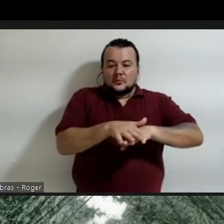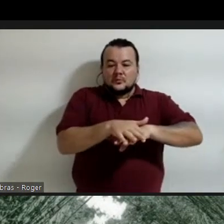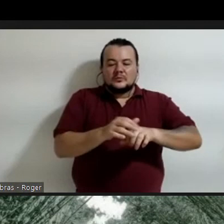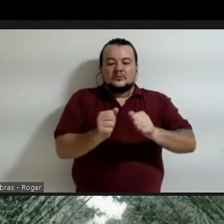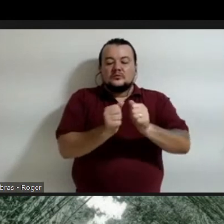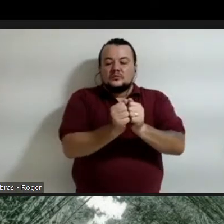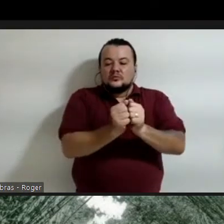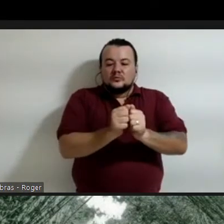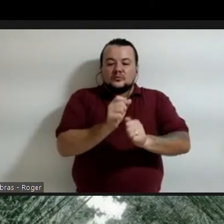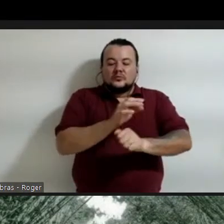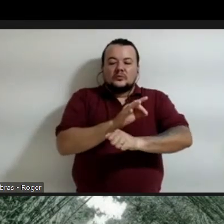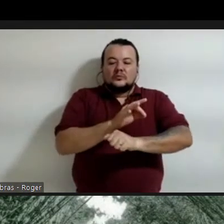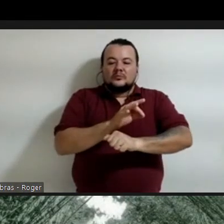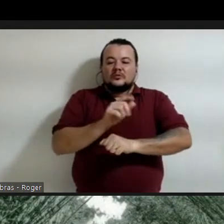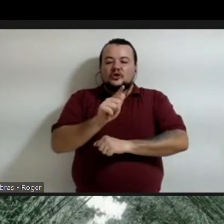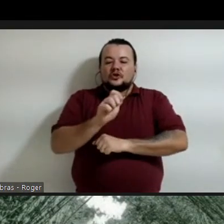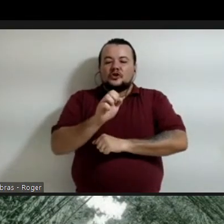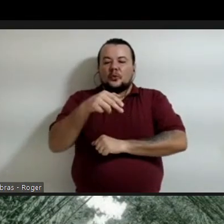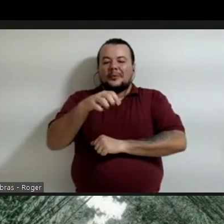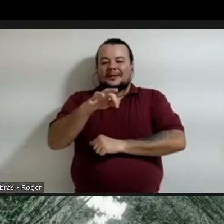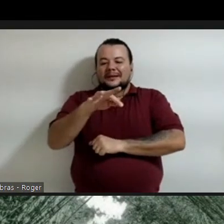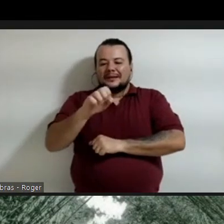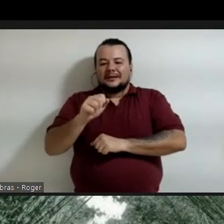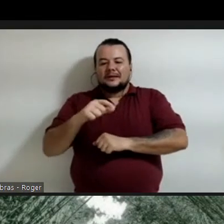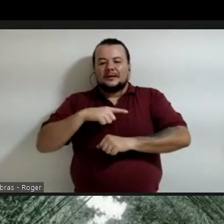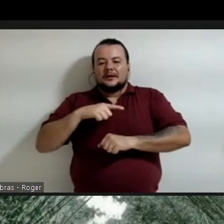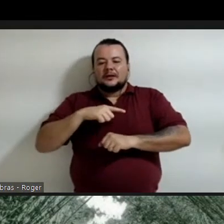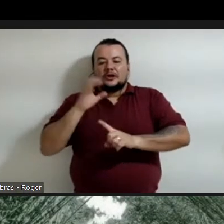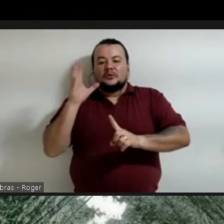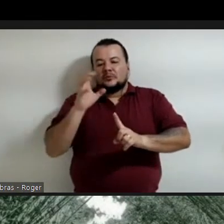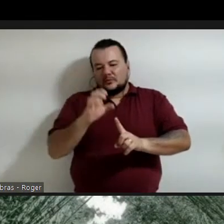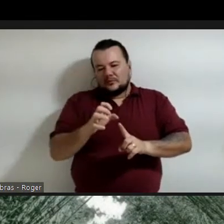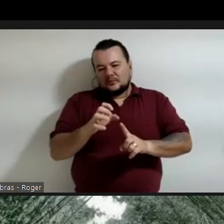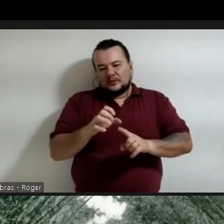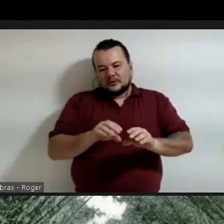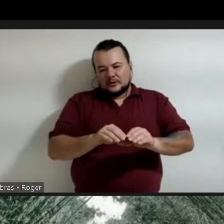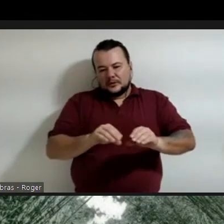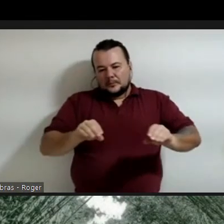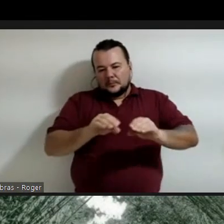influences. And I hope that answers the question.